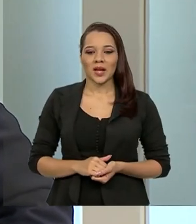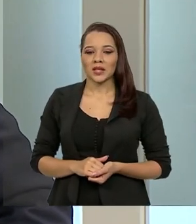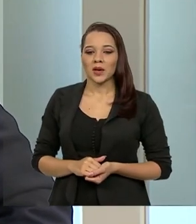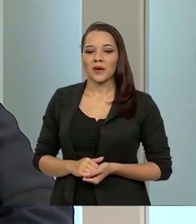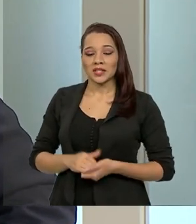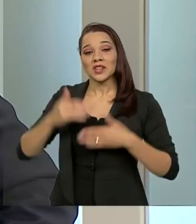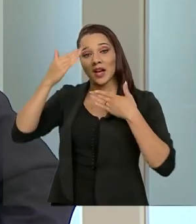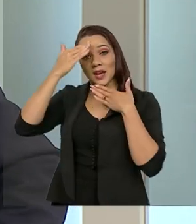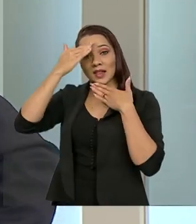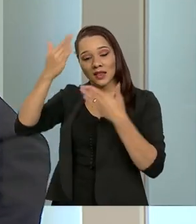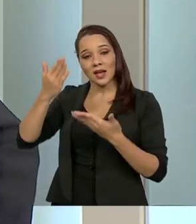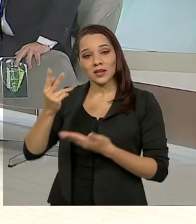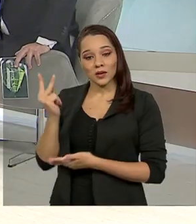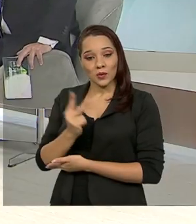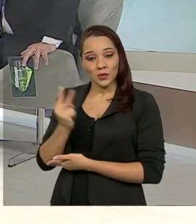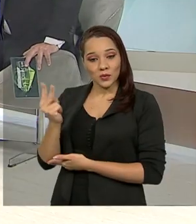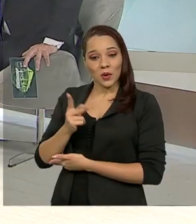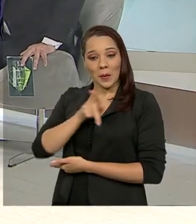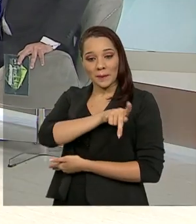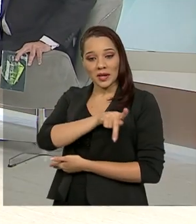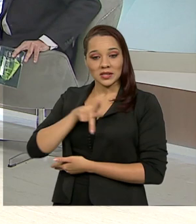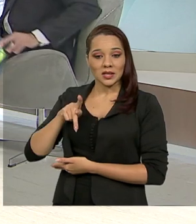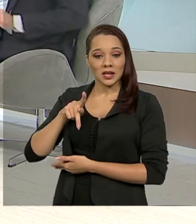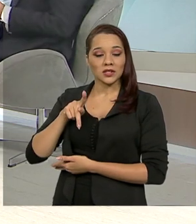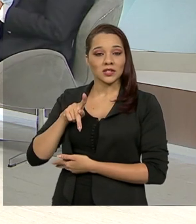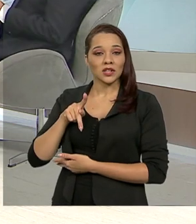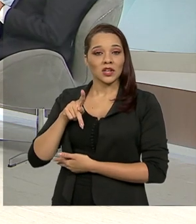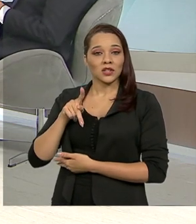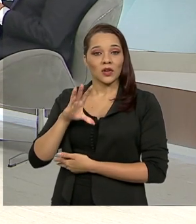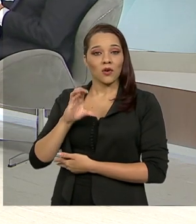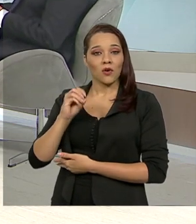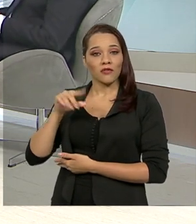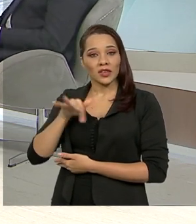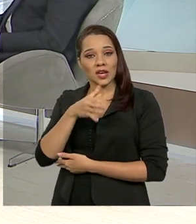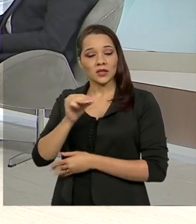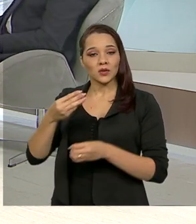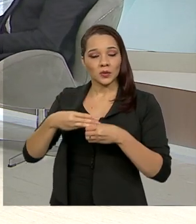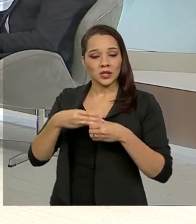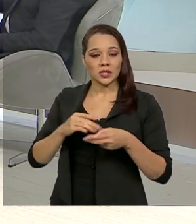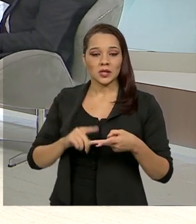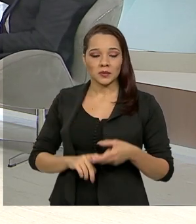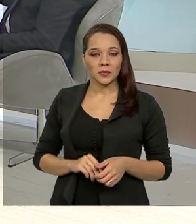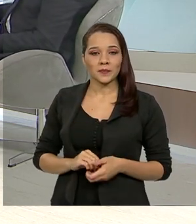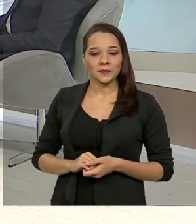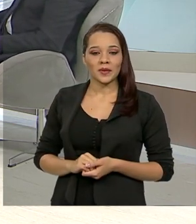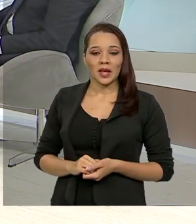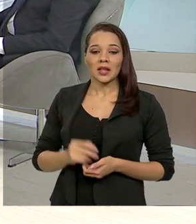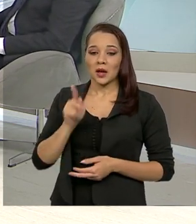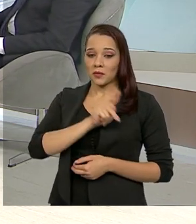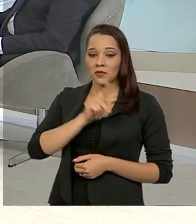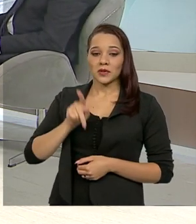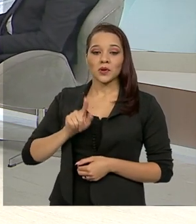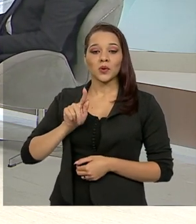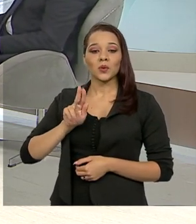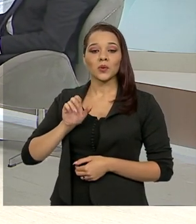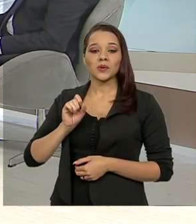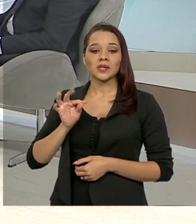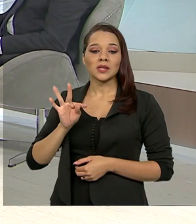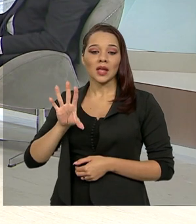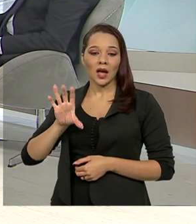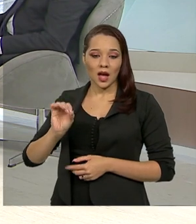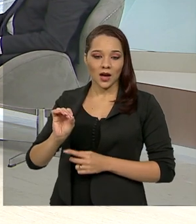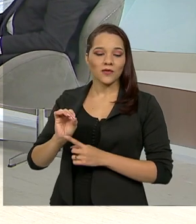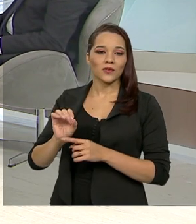né, Catiúcia, ao presidente da Confederação Nacional dos Municípios, o Gladimir Harold, ao professor Gustavo Fossati,